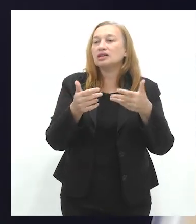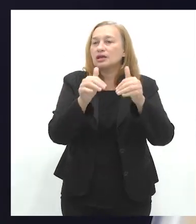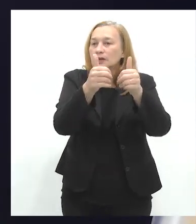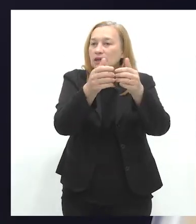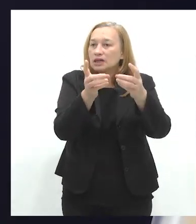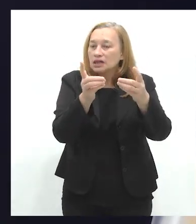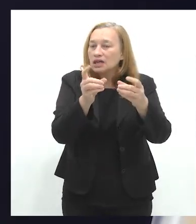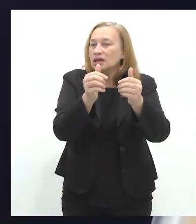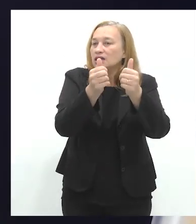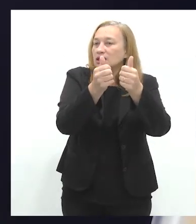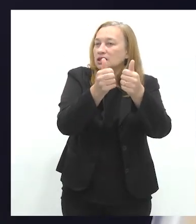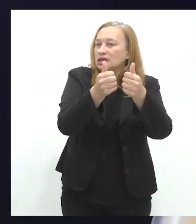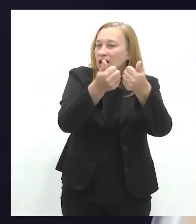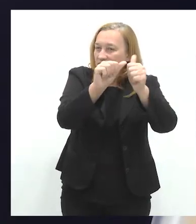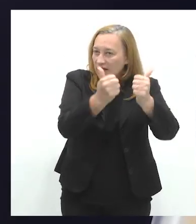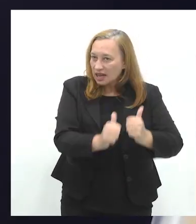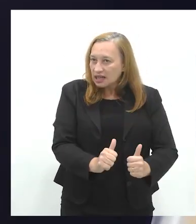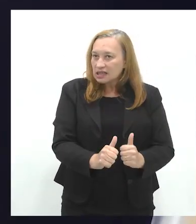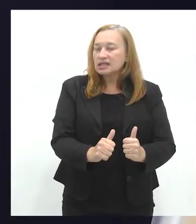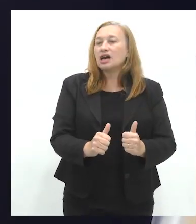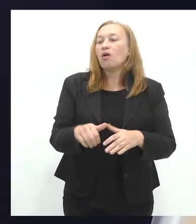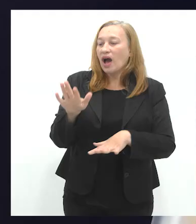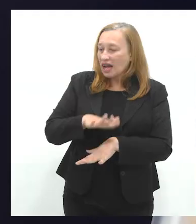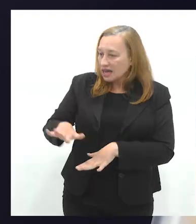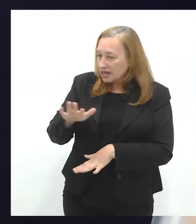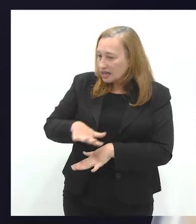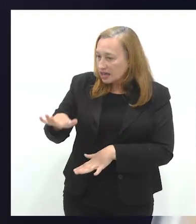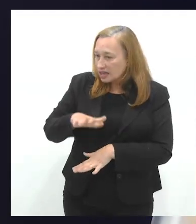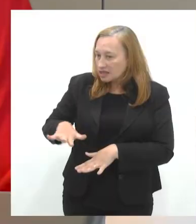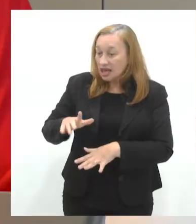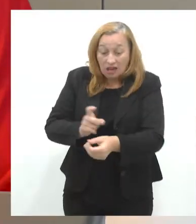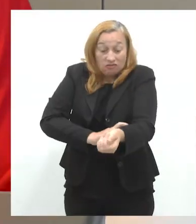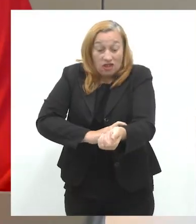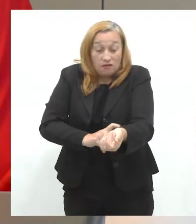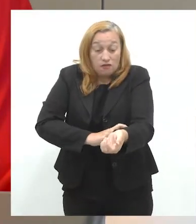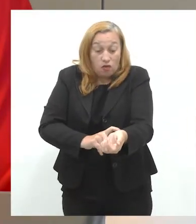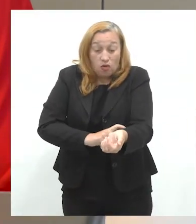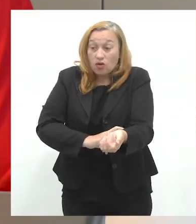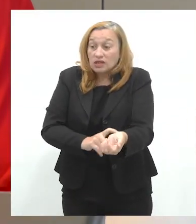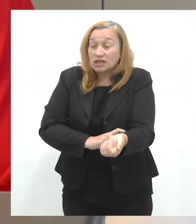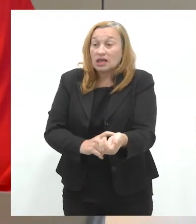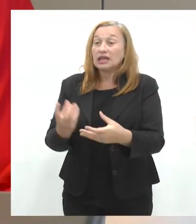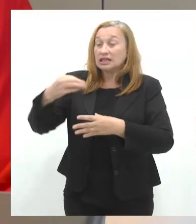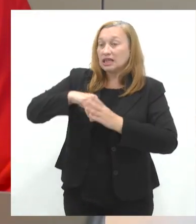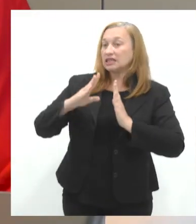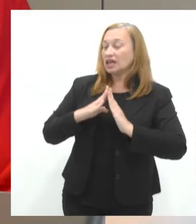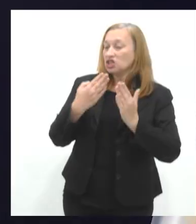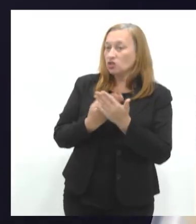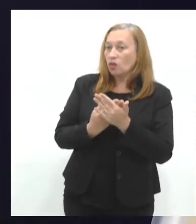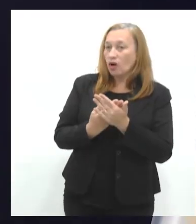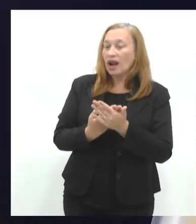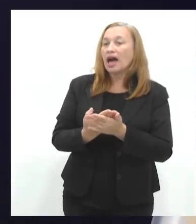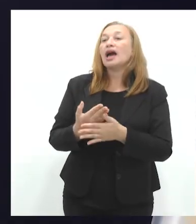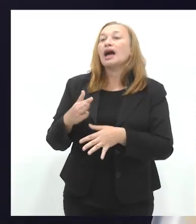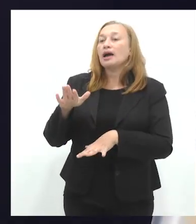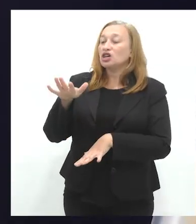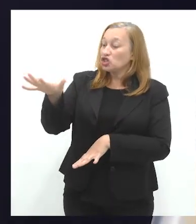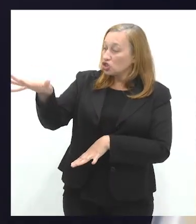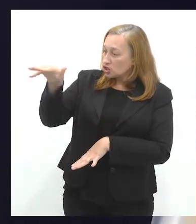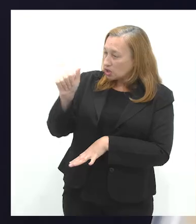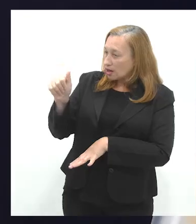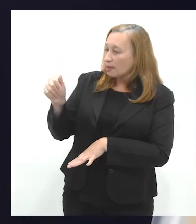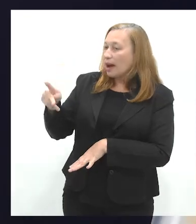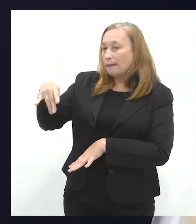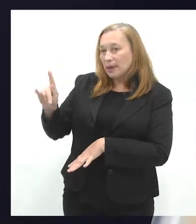laudo, a criança está agitada, a escola já pede para a mãe buscar uma avaliação, porque precisa de um laudo, e nem sempre é assim. Às